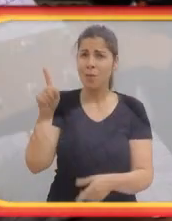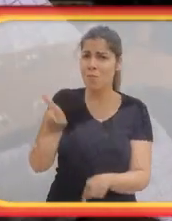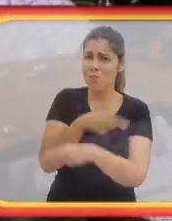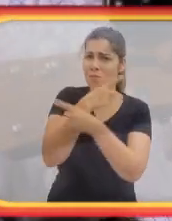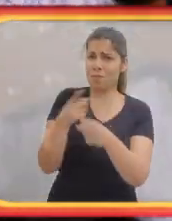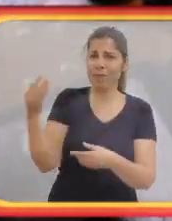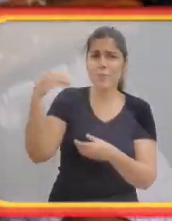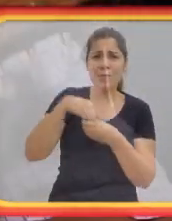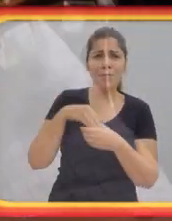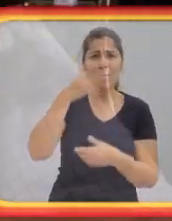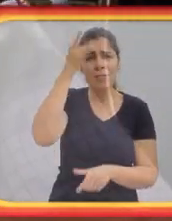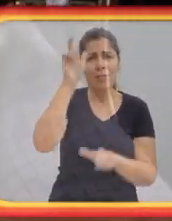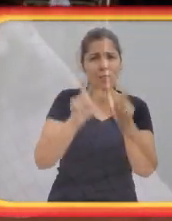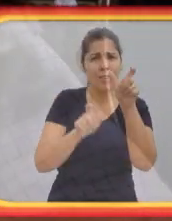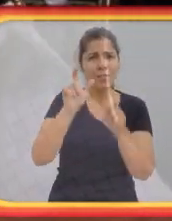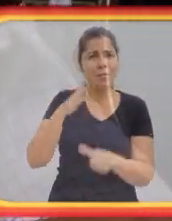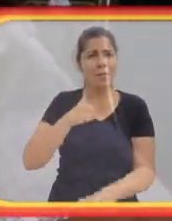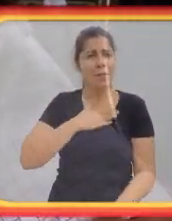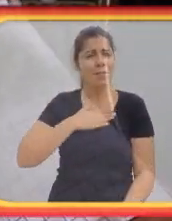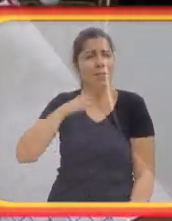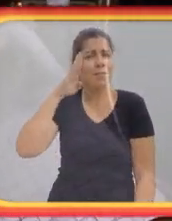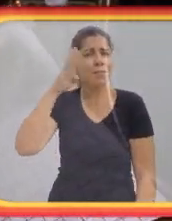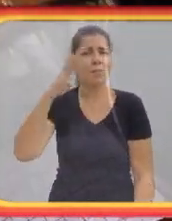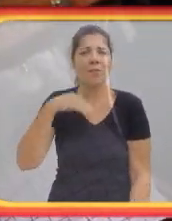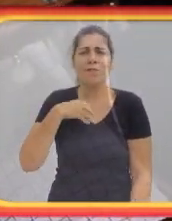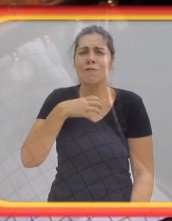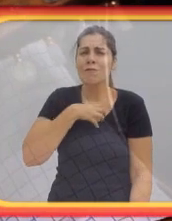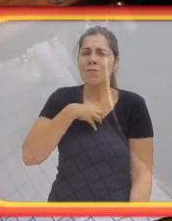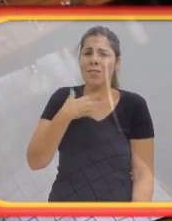gosta de flores, entendeu?